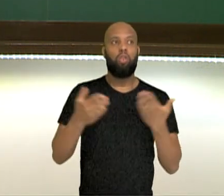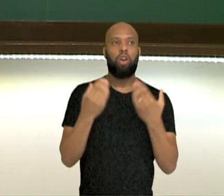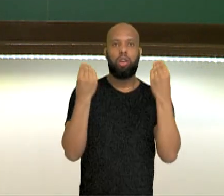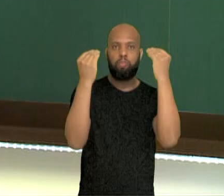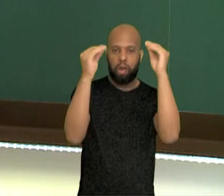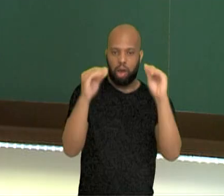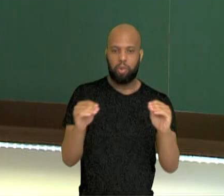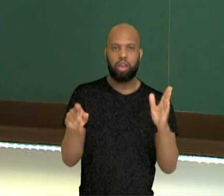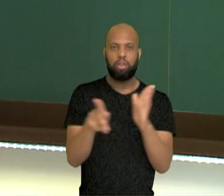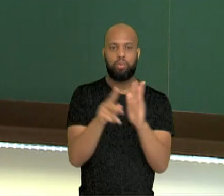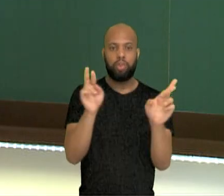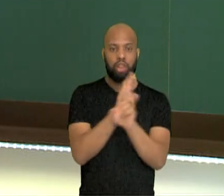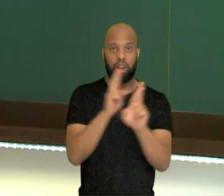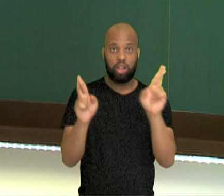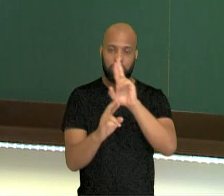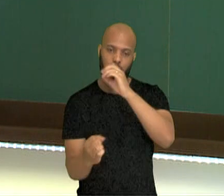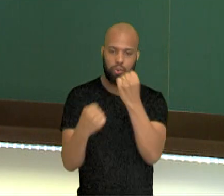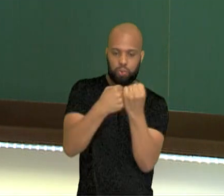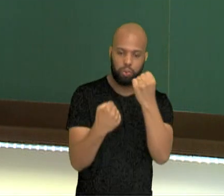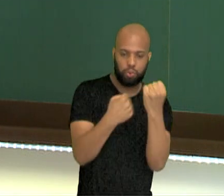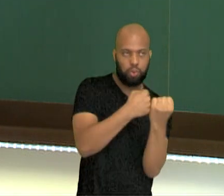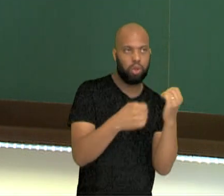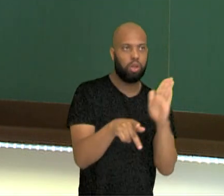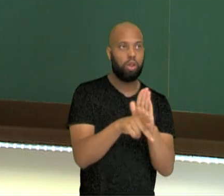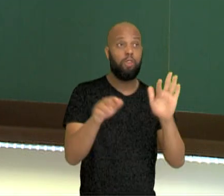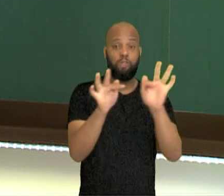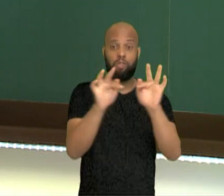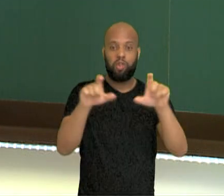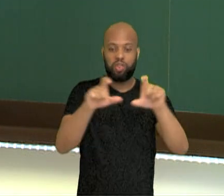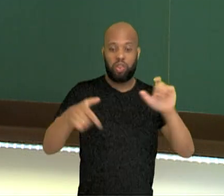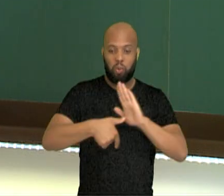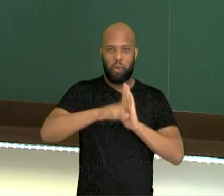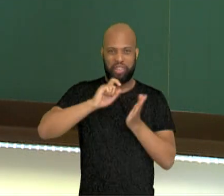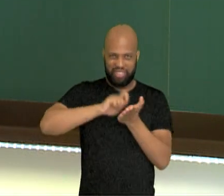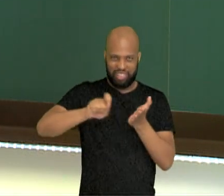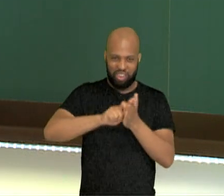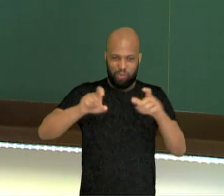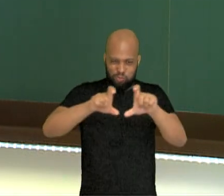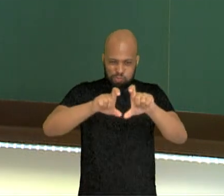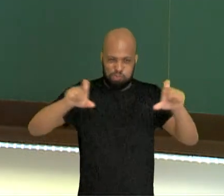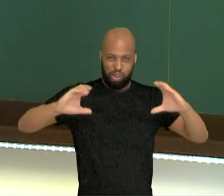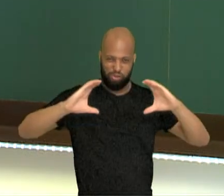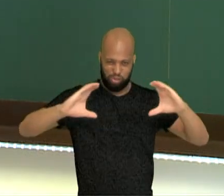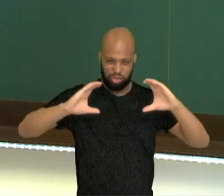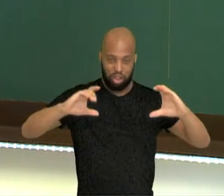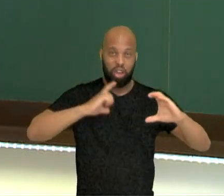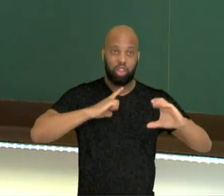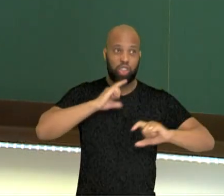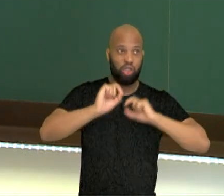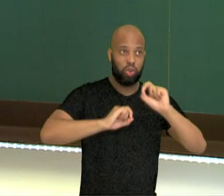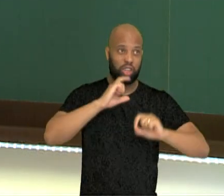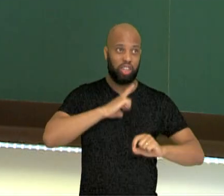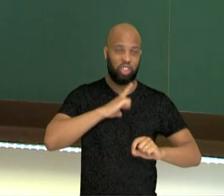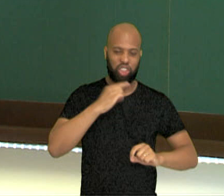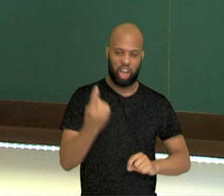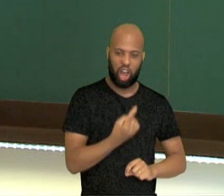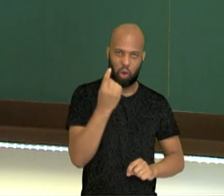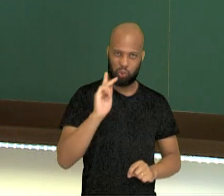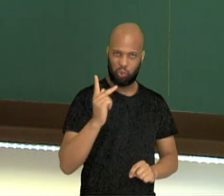na relação, né, substituindo naquela função que nós escrevemos relacionando a altura com o tempo, nós